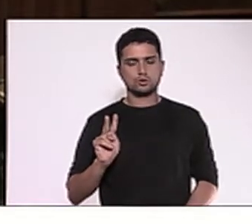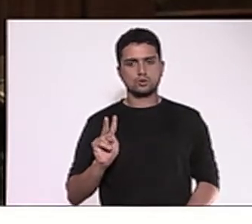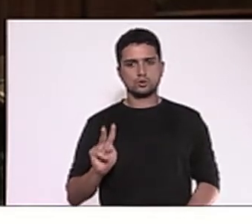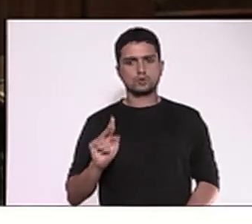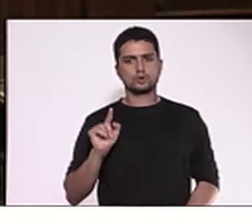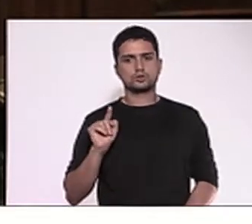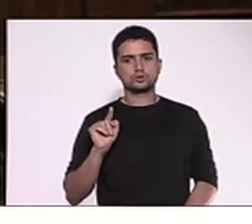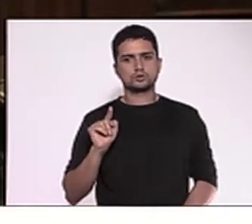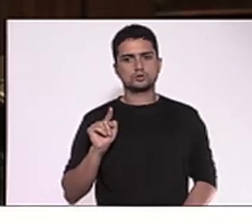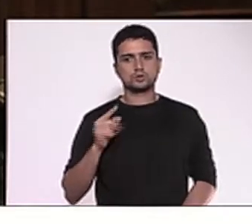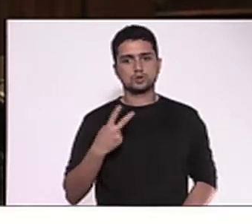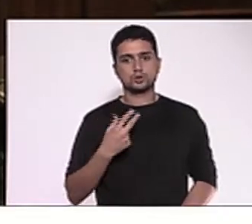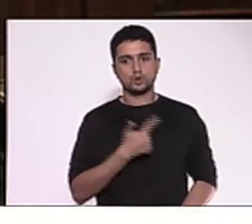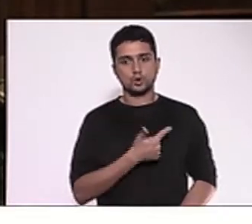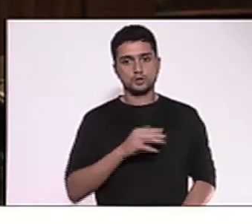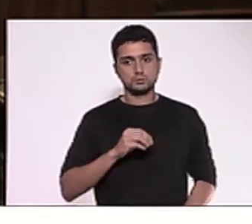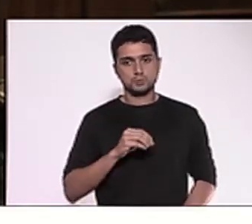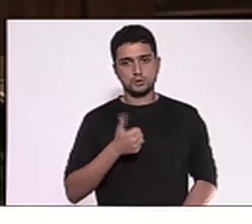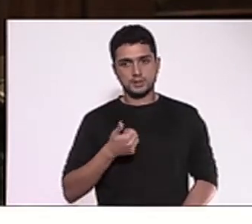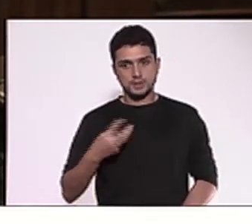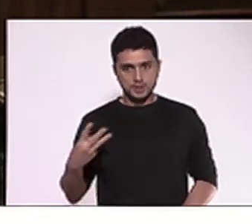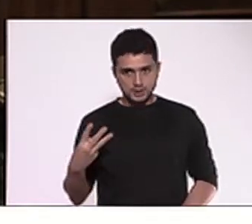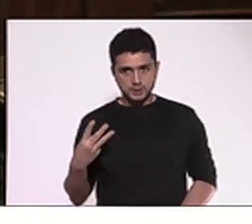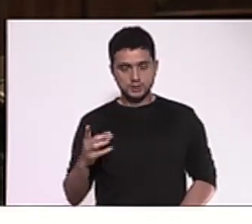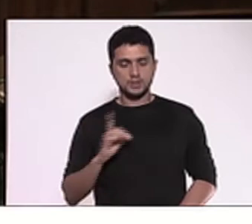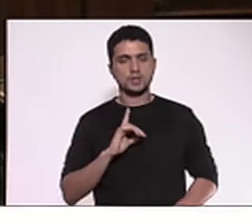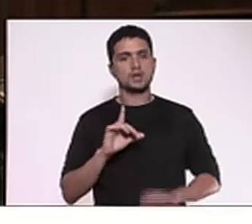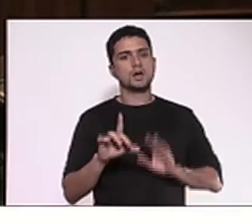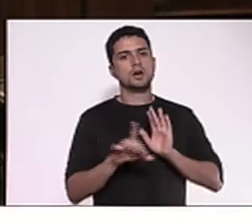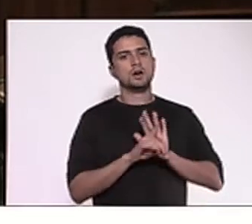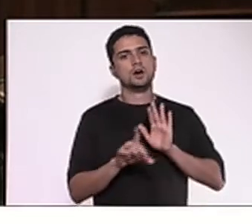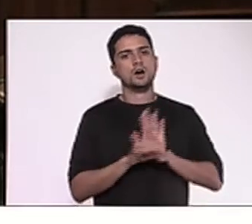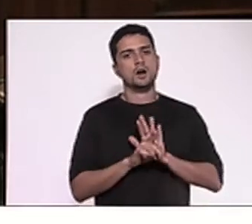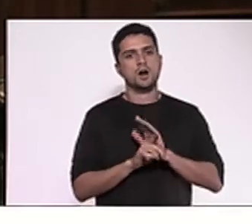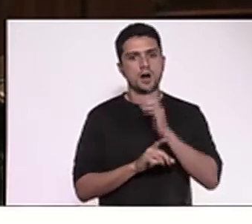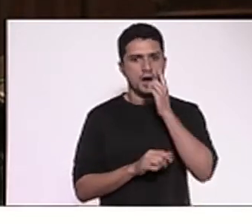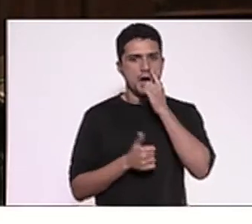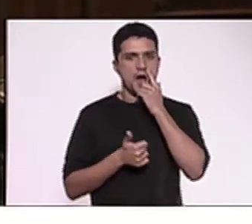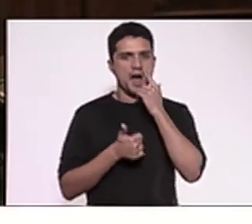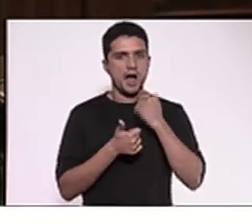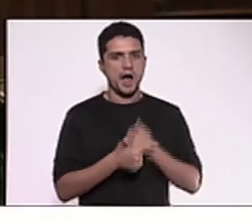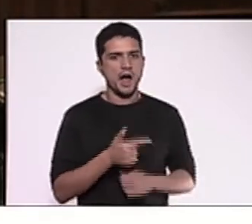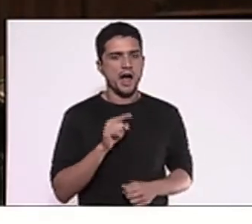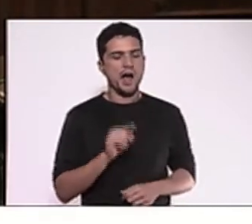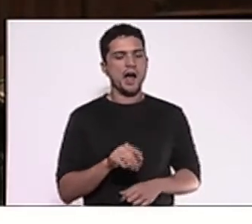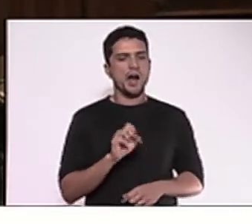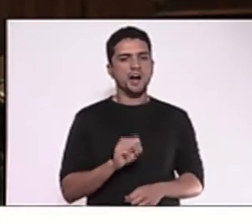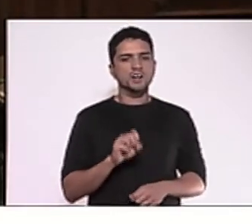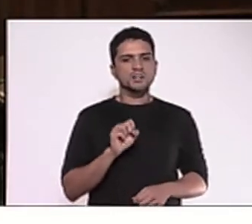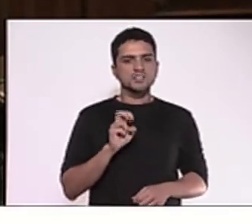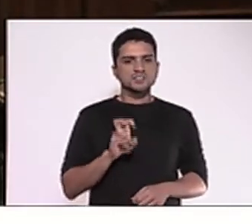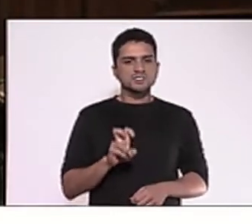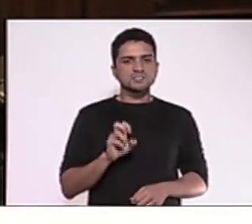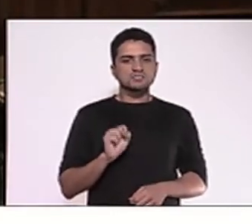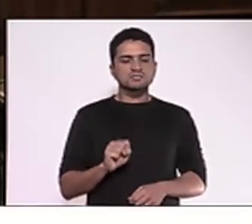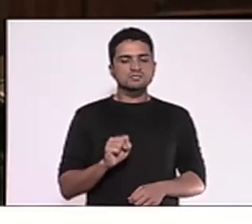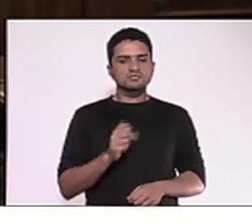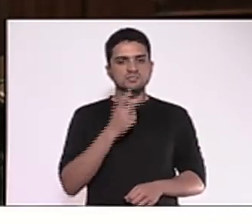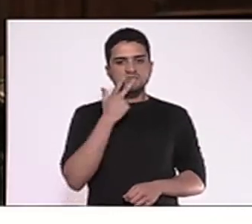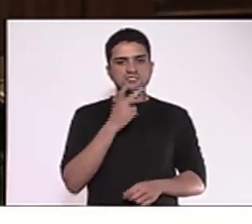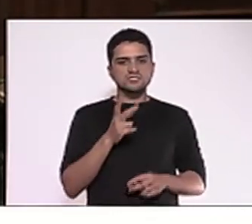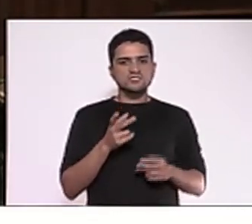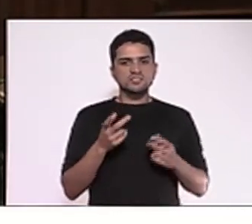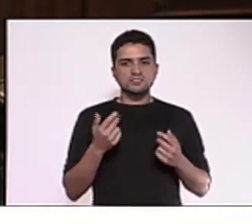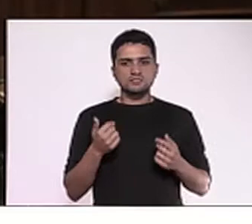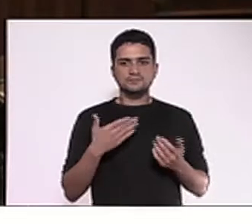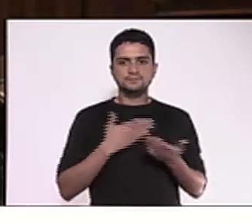de 2013, cito-a daqui a pouco, a 12.858 de 2013, que determinou que a partir de